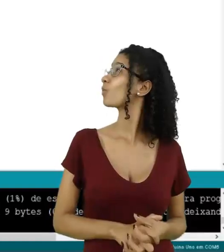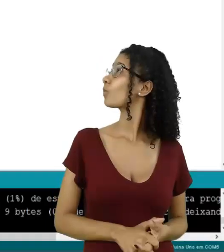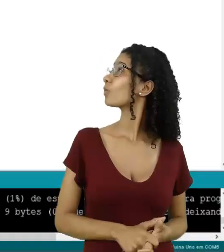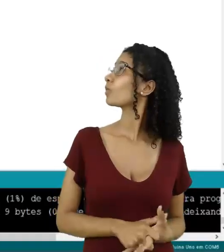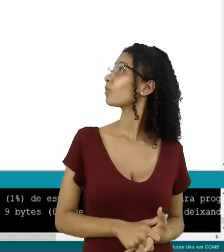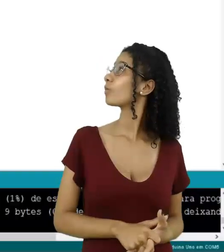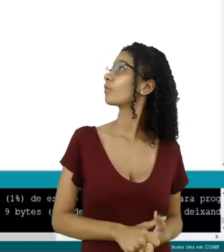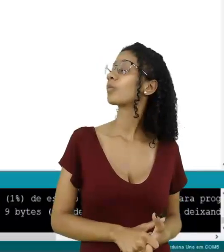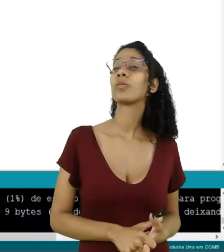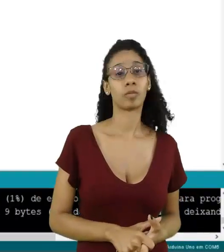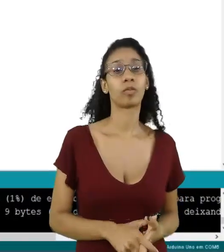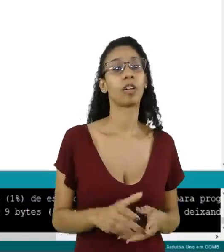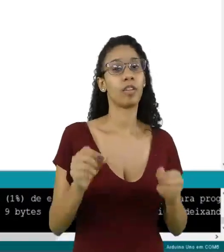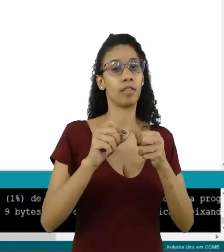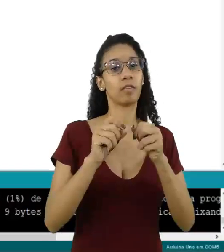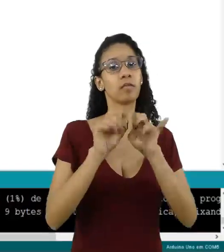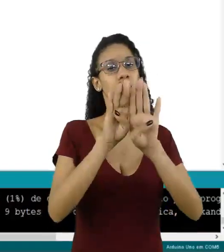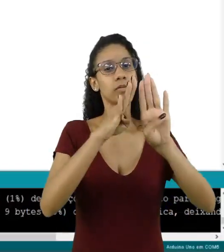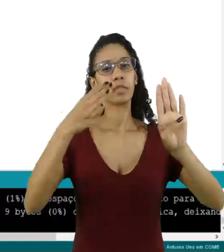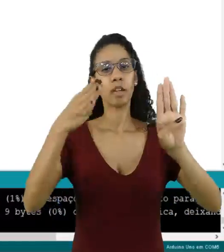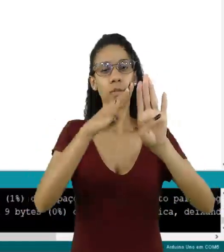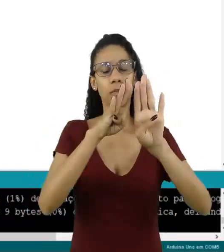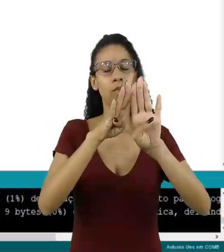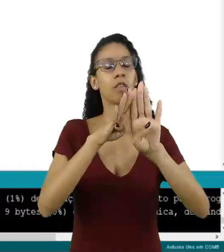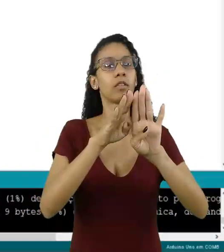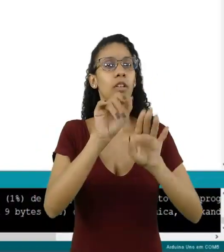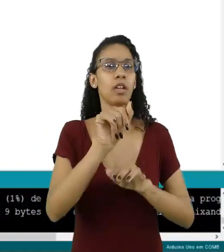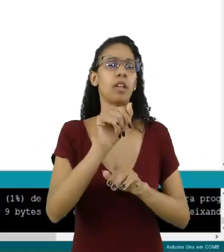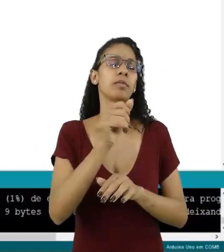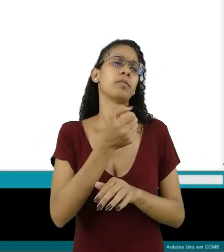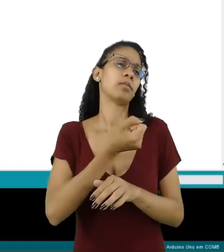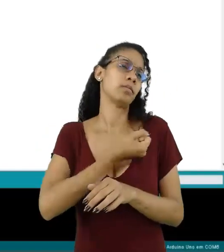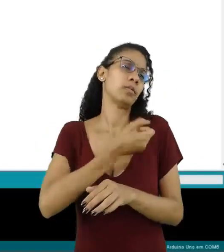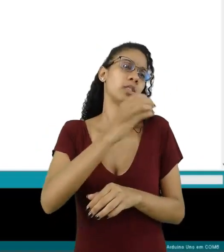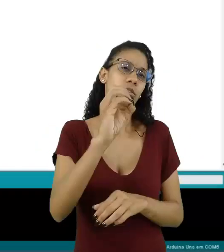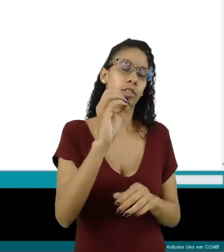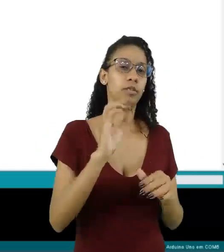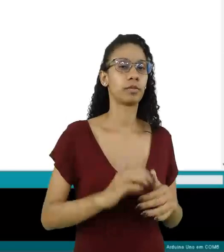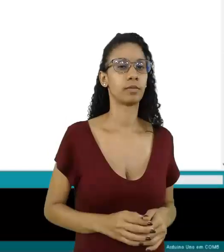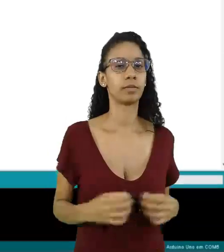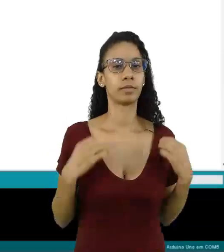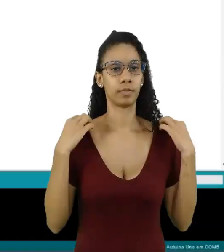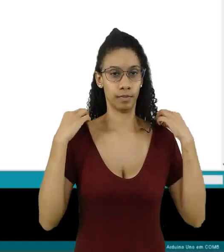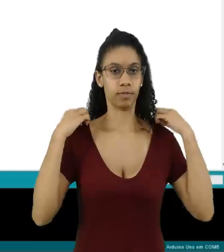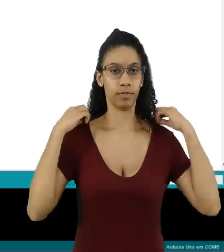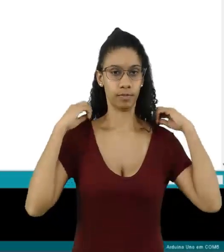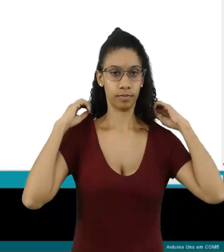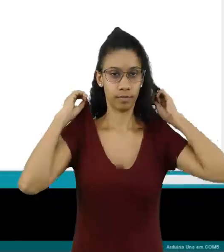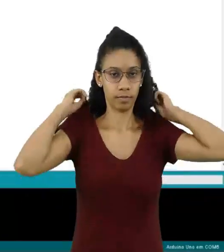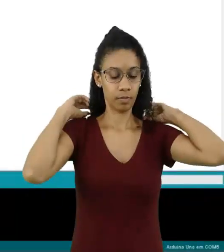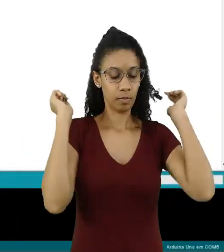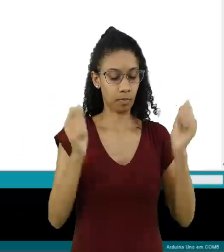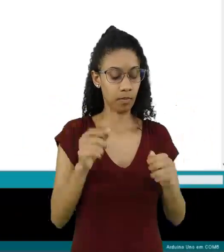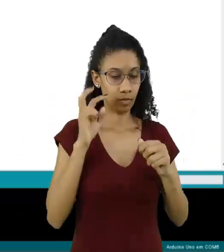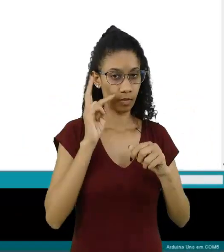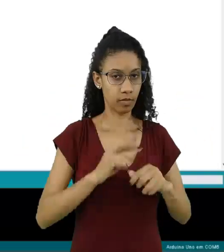porta A0. Posso gravar isso aqui, eu vou compilar, vou mandar para o Arduino para a gente ver.